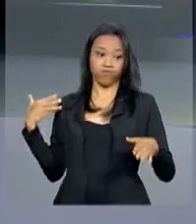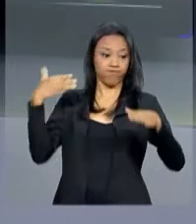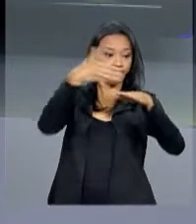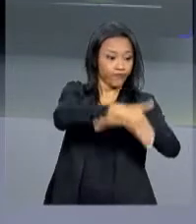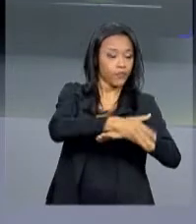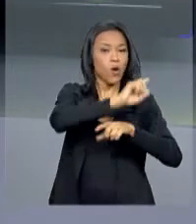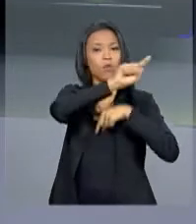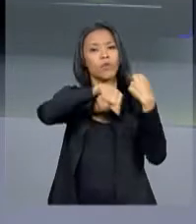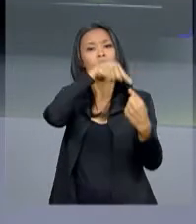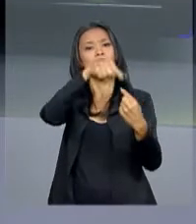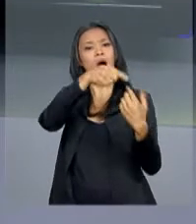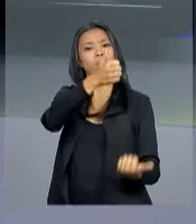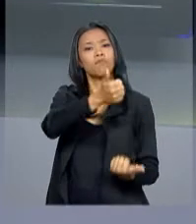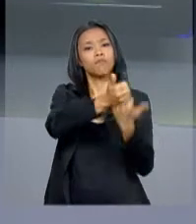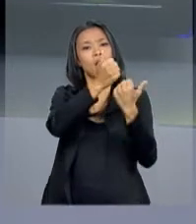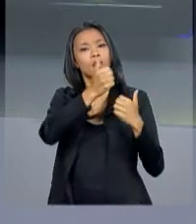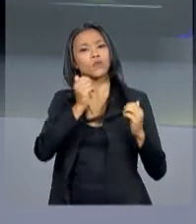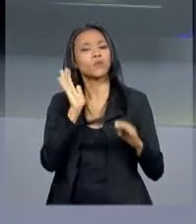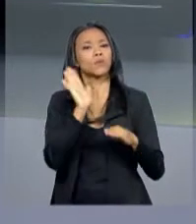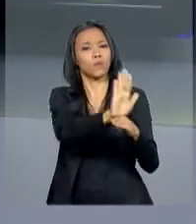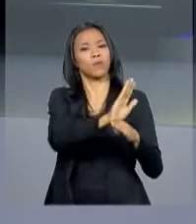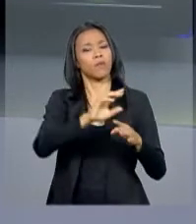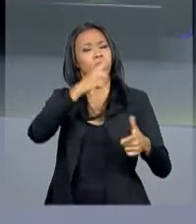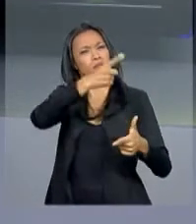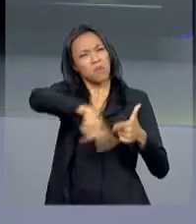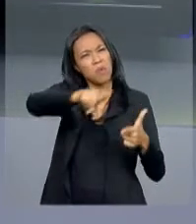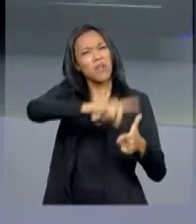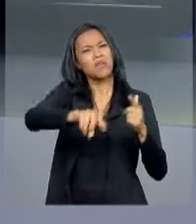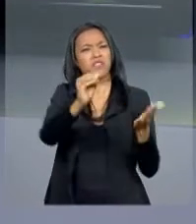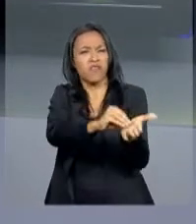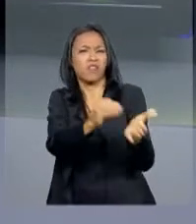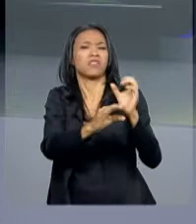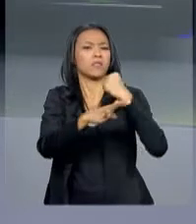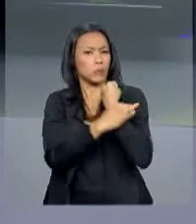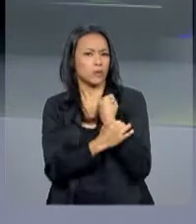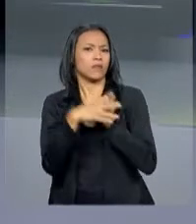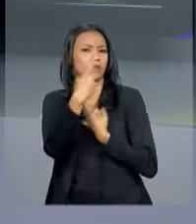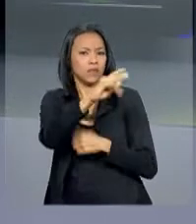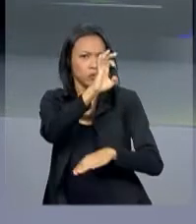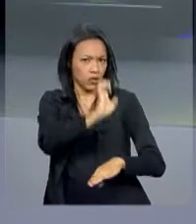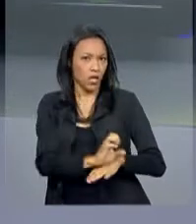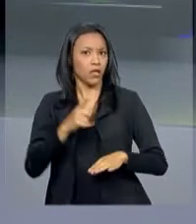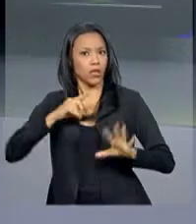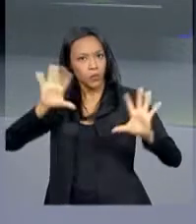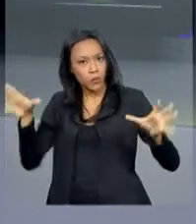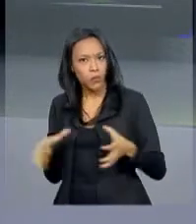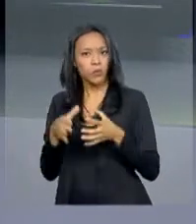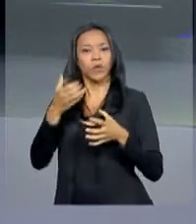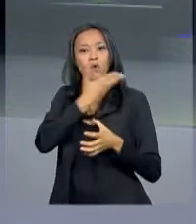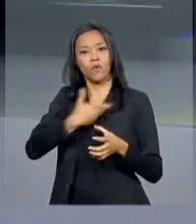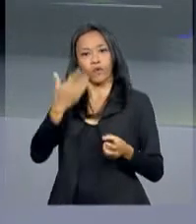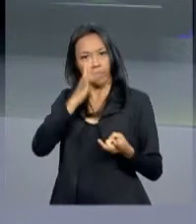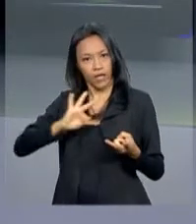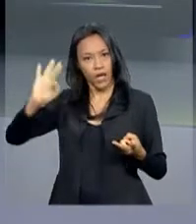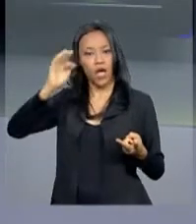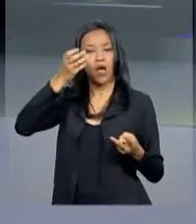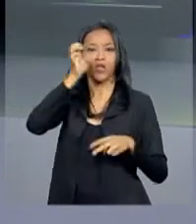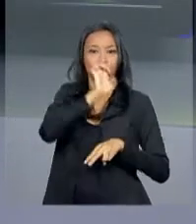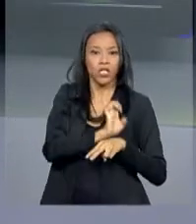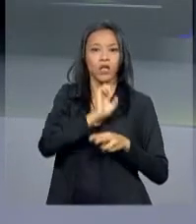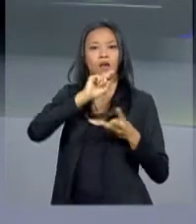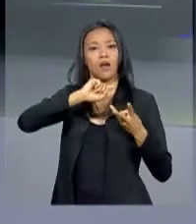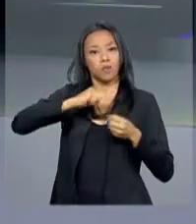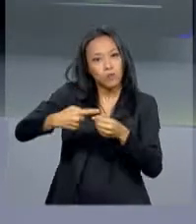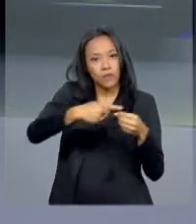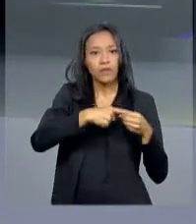enfrentar a crise de segurança pública no Estado. As ações envolvem esforços integrados da União, do Estado e das forças locais